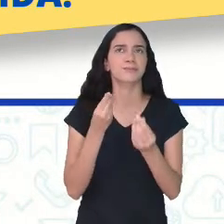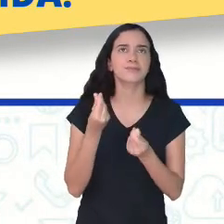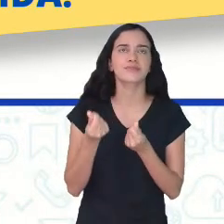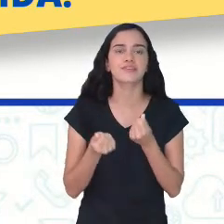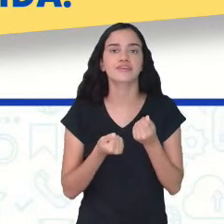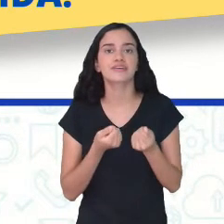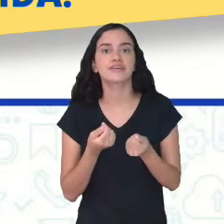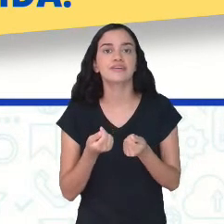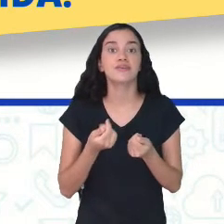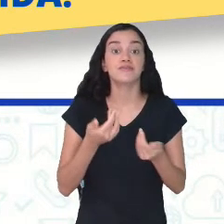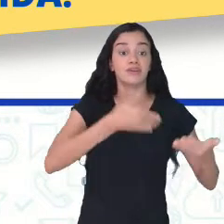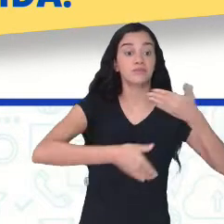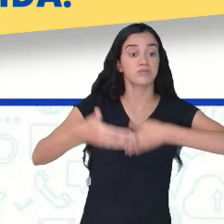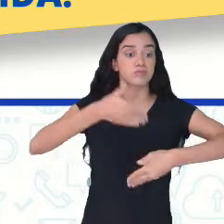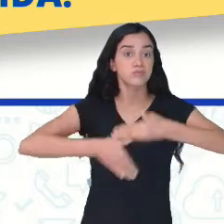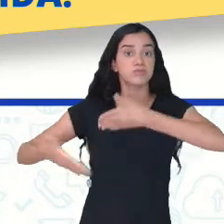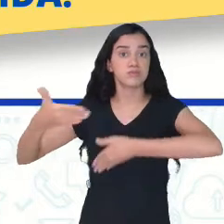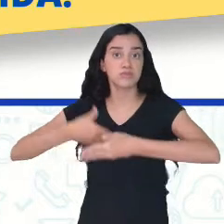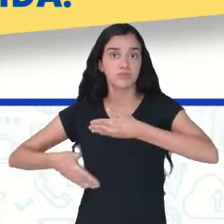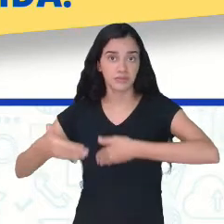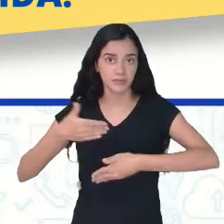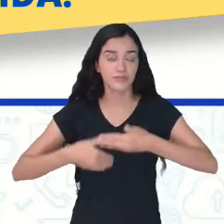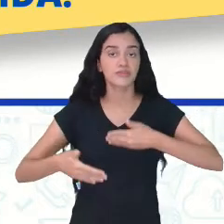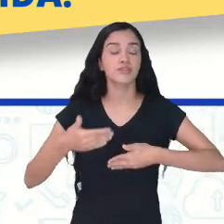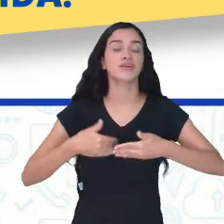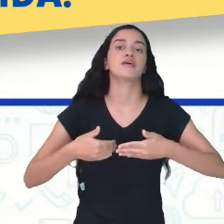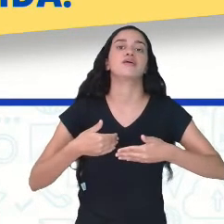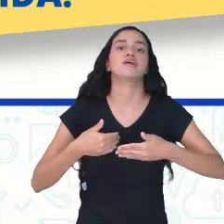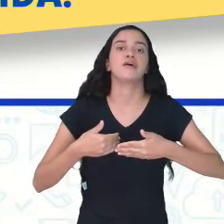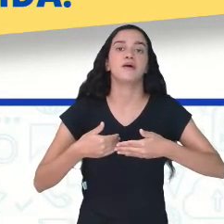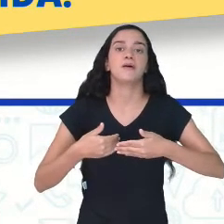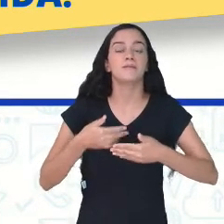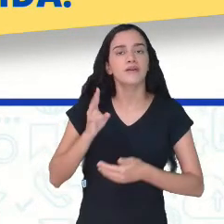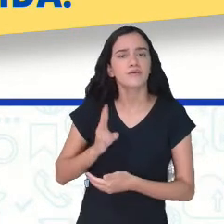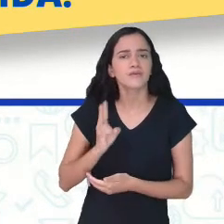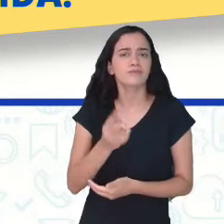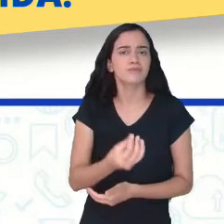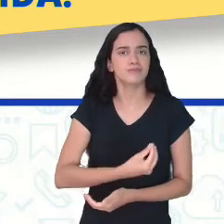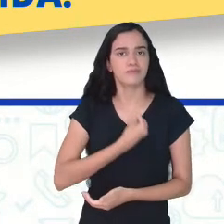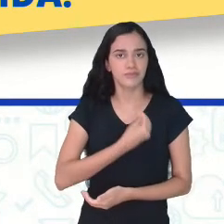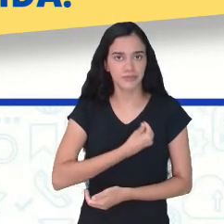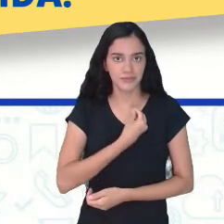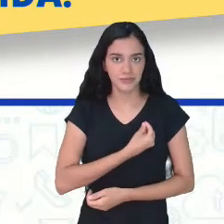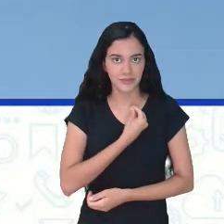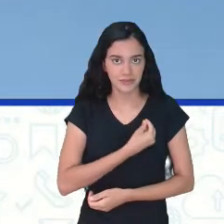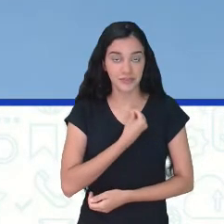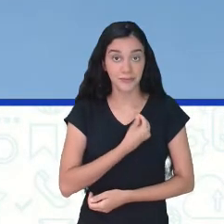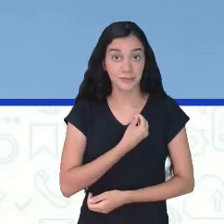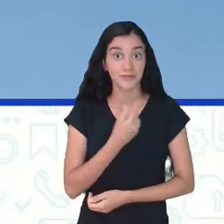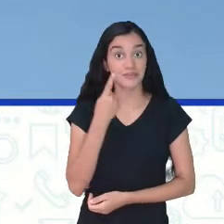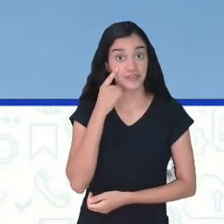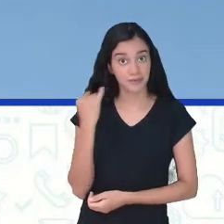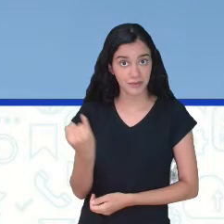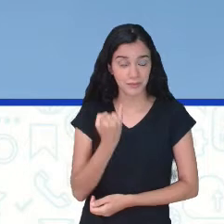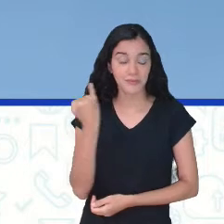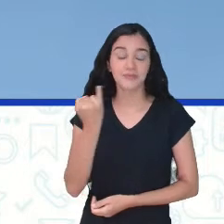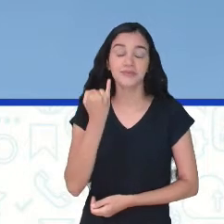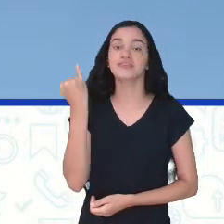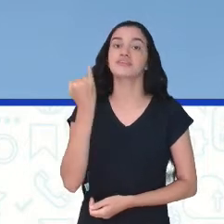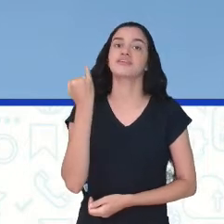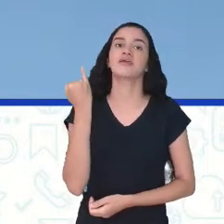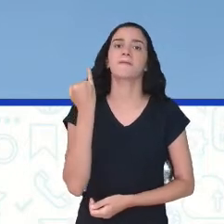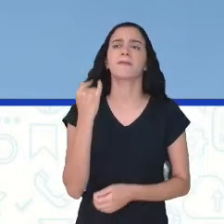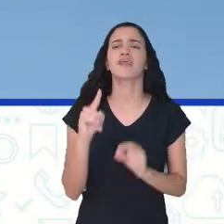elas vão interagir e vão aí para a manutenção da vida, para manter essa vida. Então, veja aí a importância.